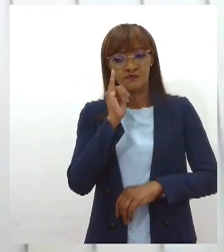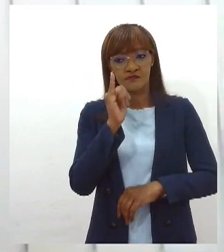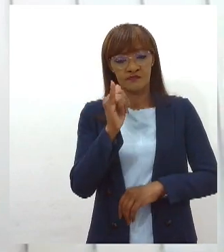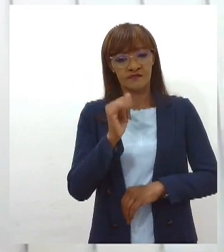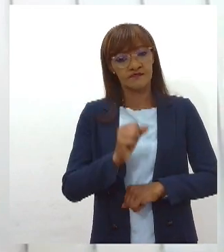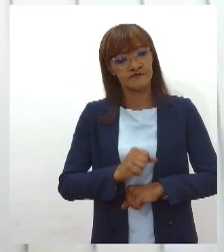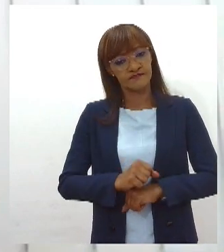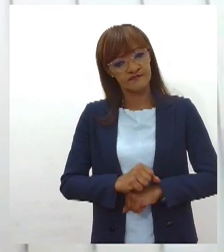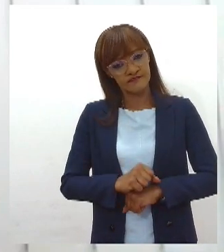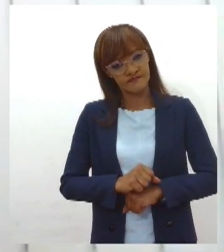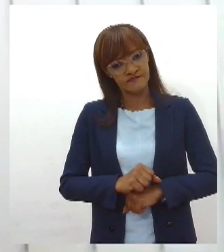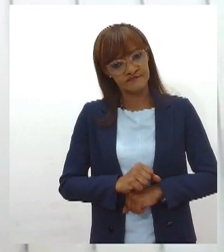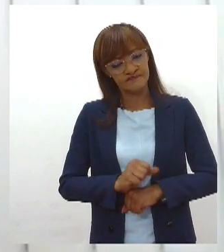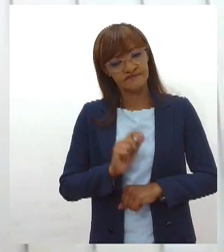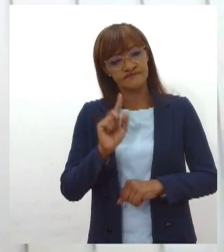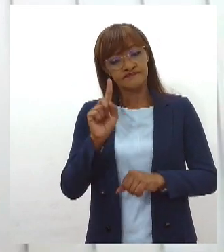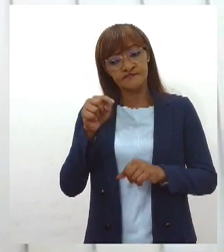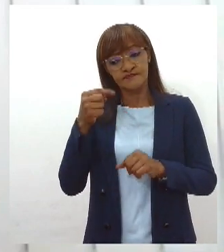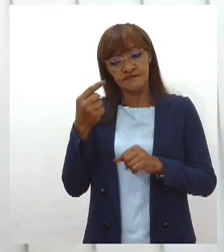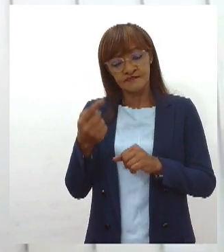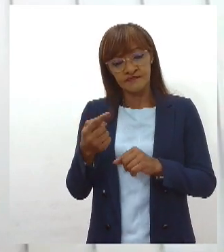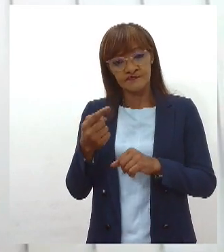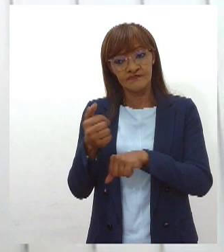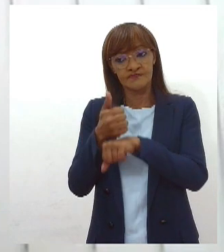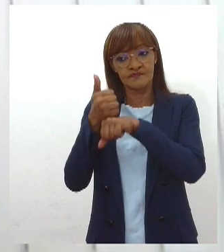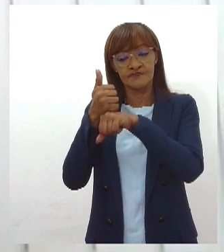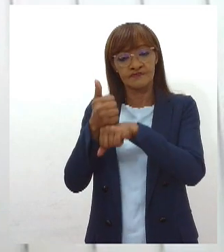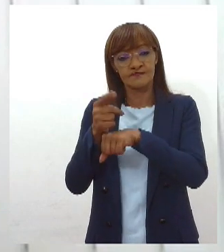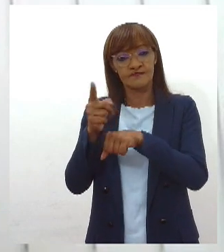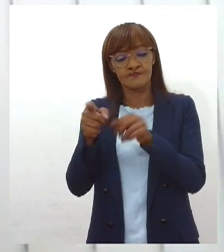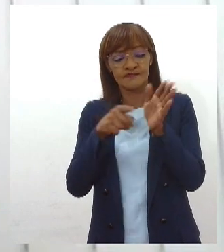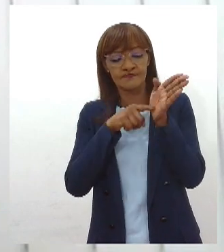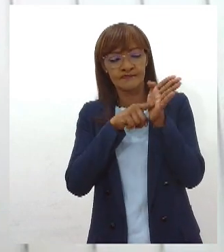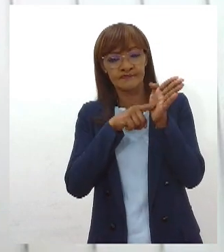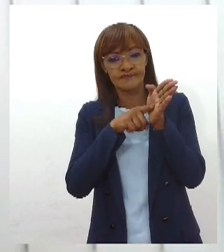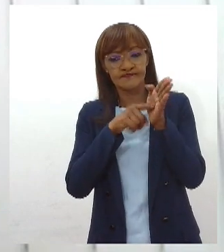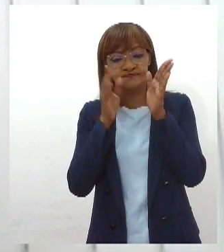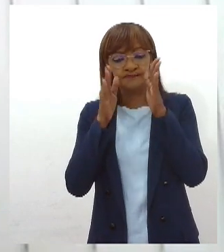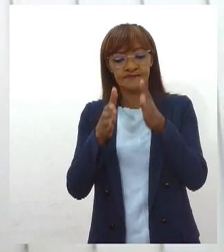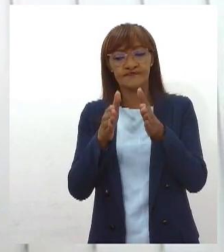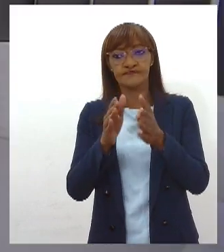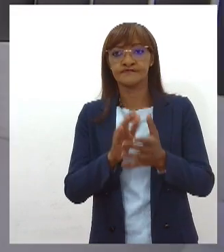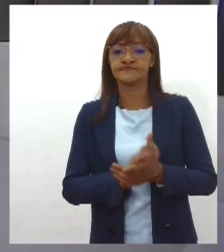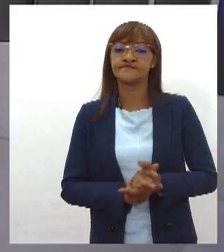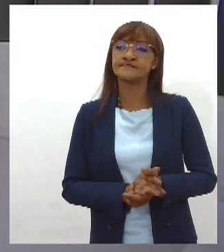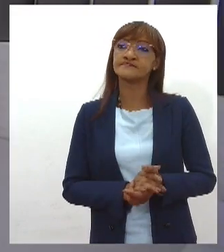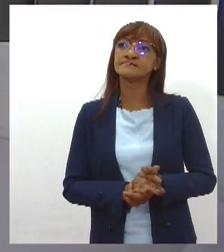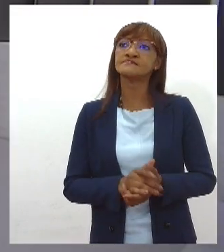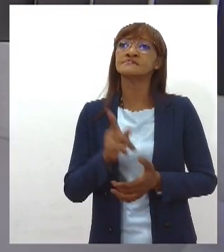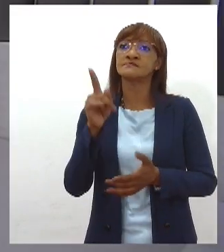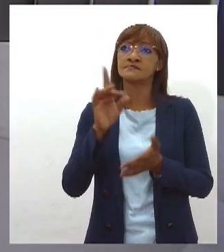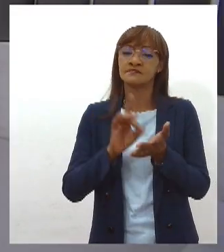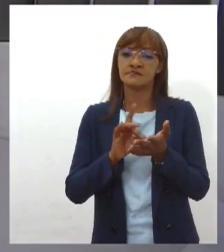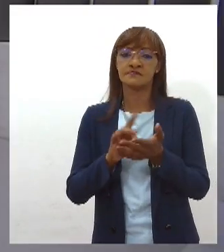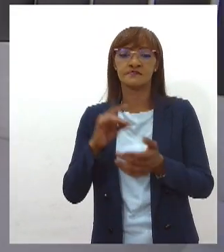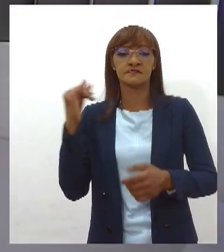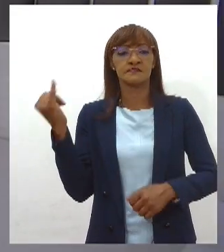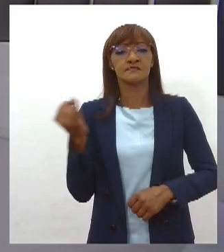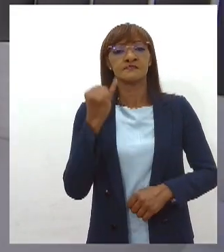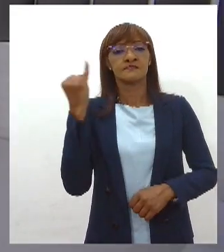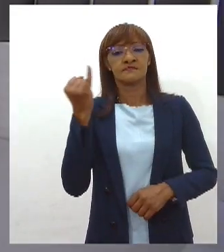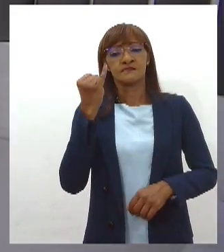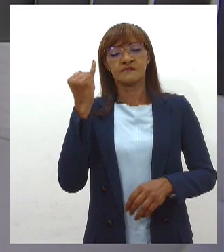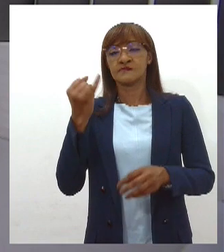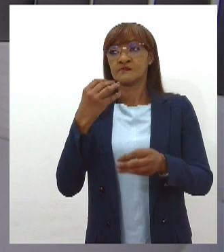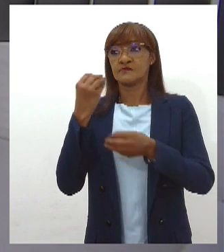ser direcionado para um especialista e para investigação específica. Isso mesmo, é muito importante essa questão do